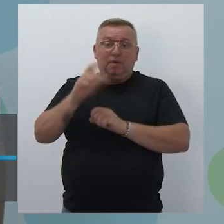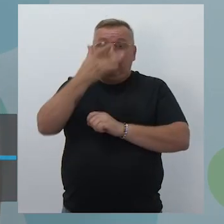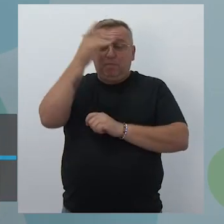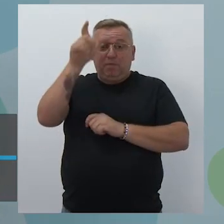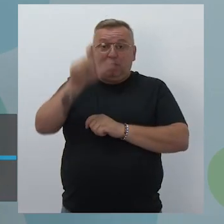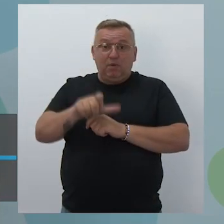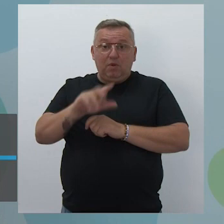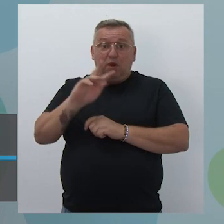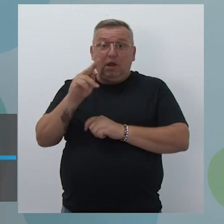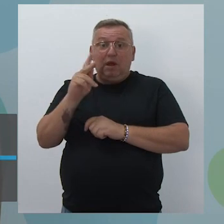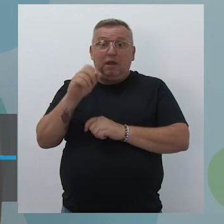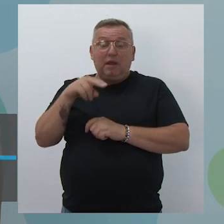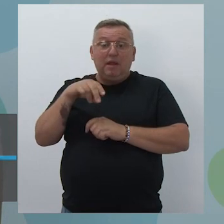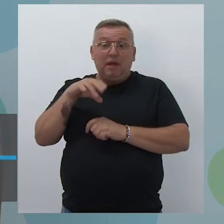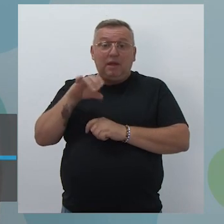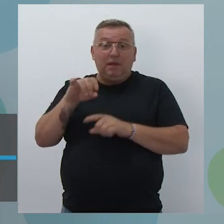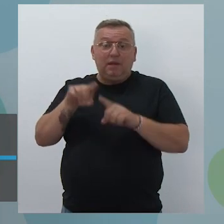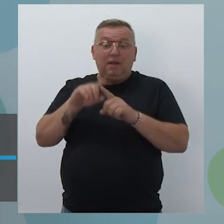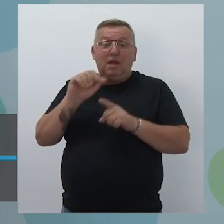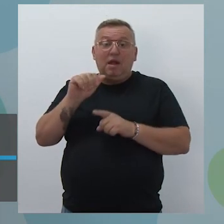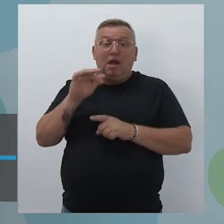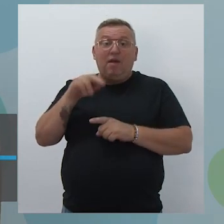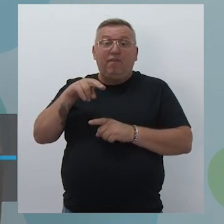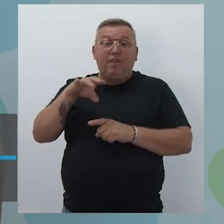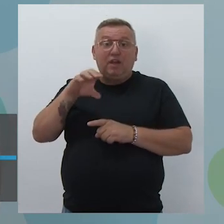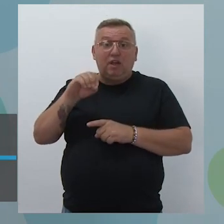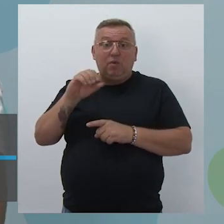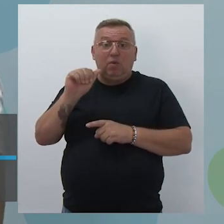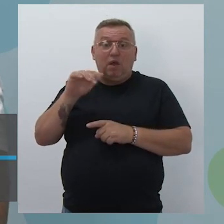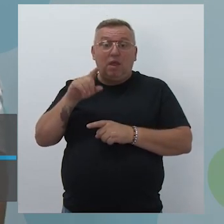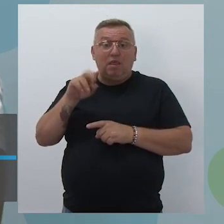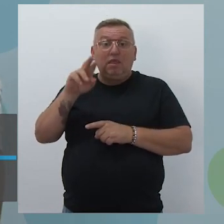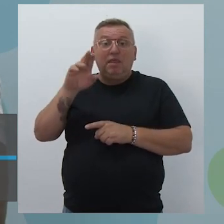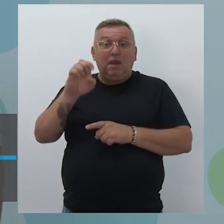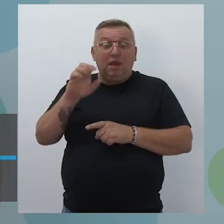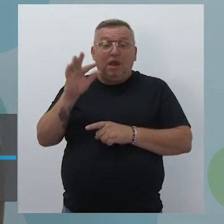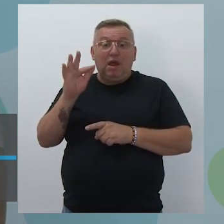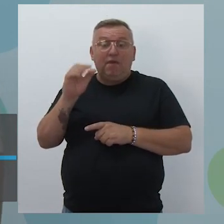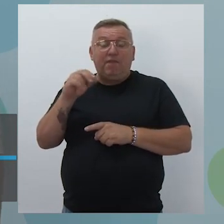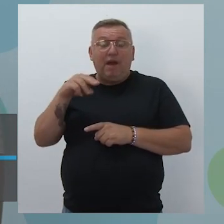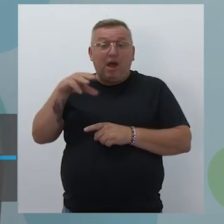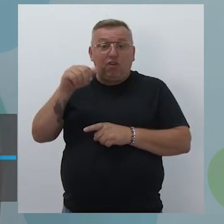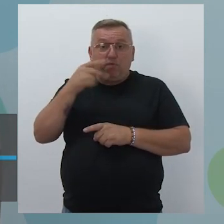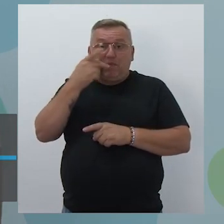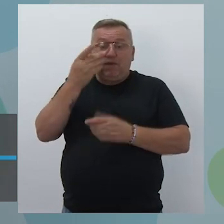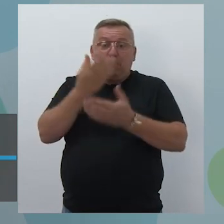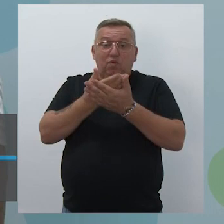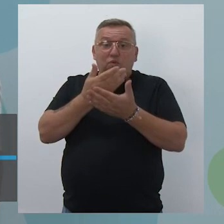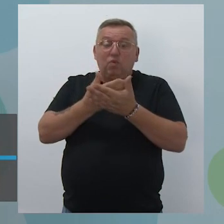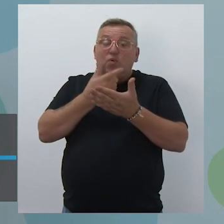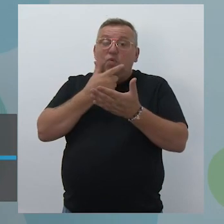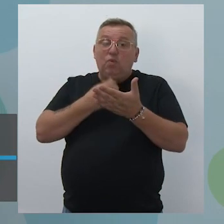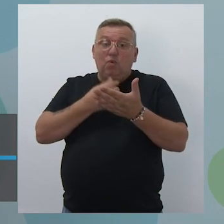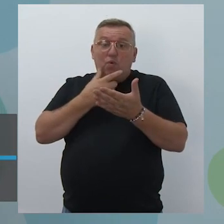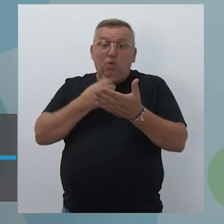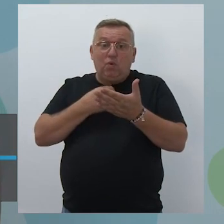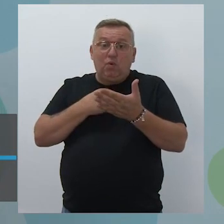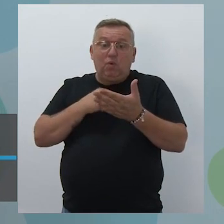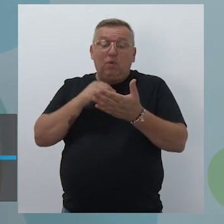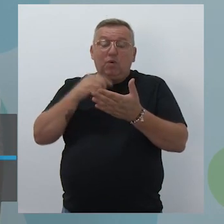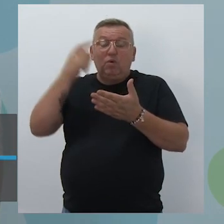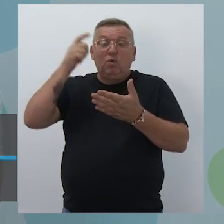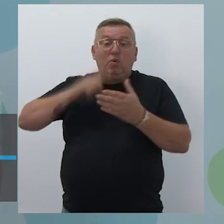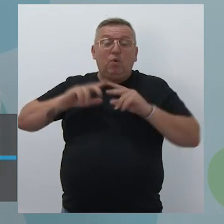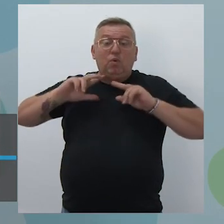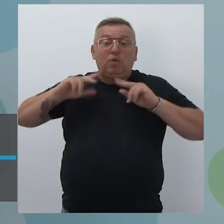humano, o Hernani fala isso, a Frane, o André, a Fátima diz o estudo do homem, o Cláudio diz o ser